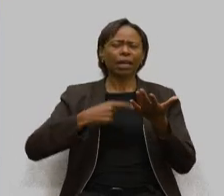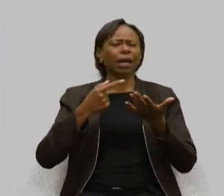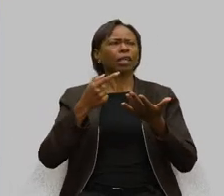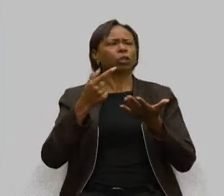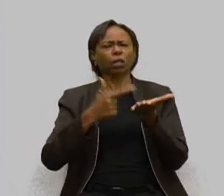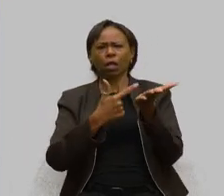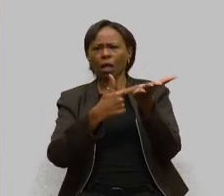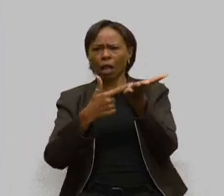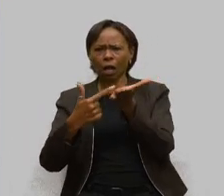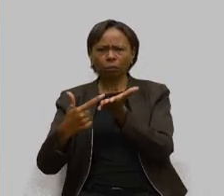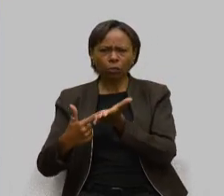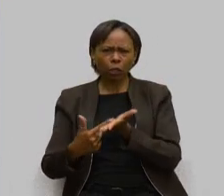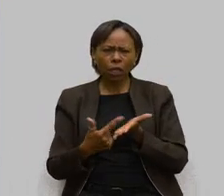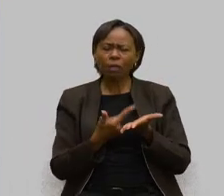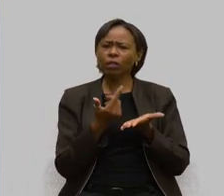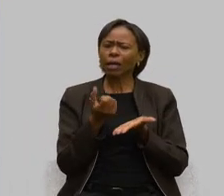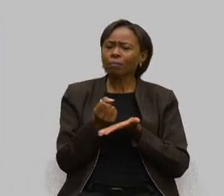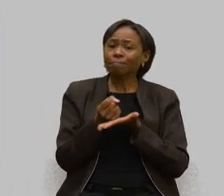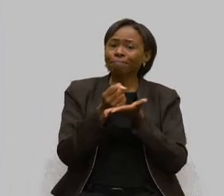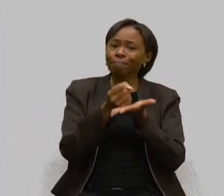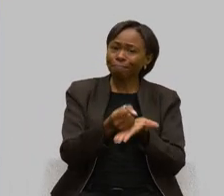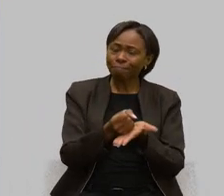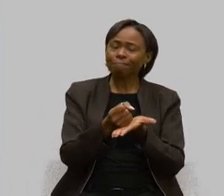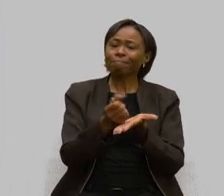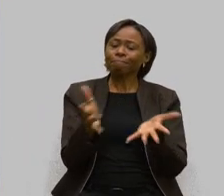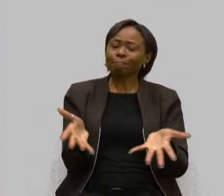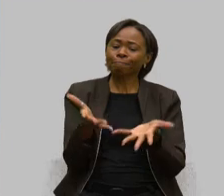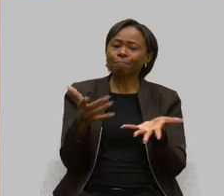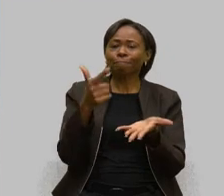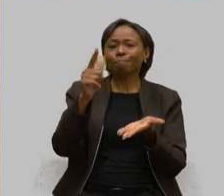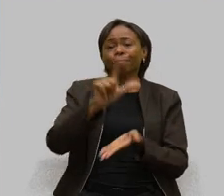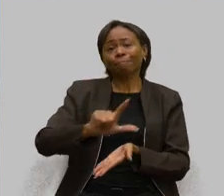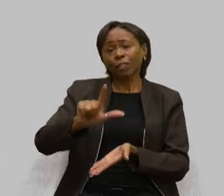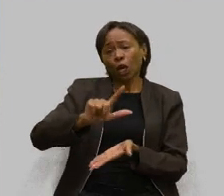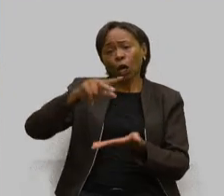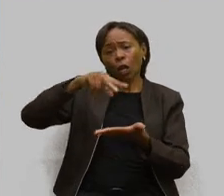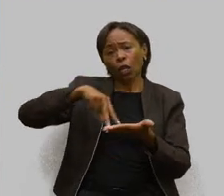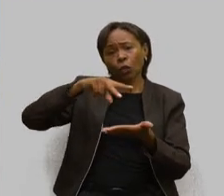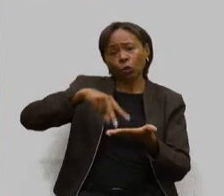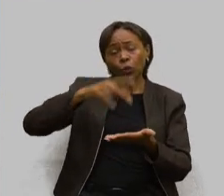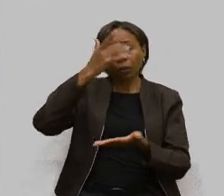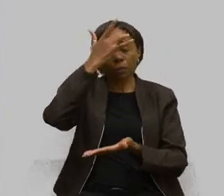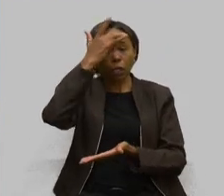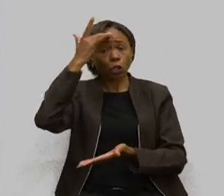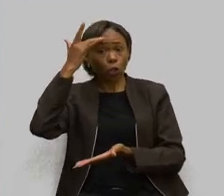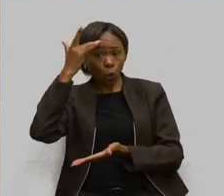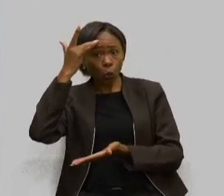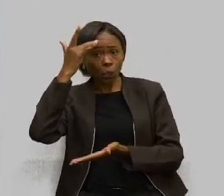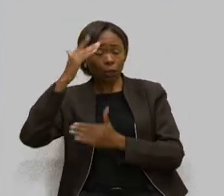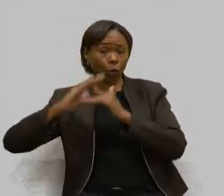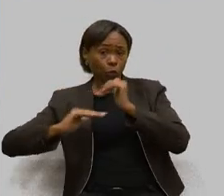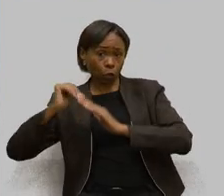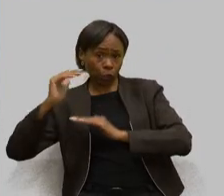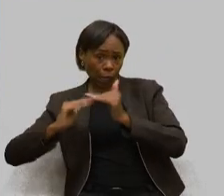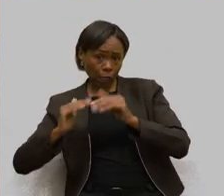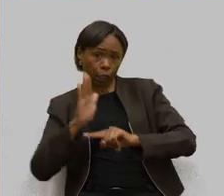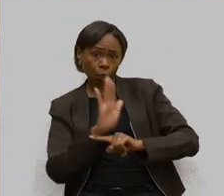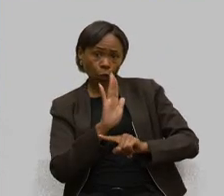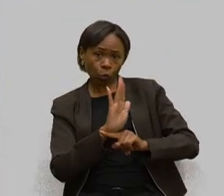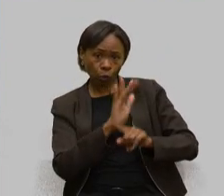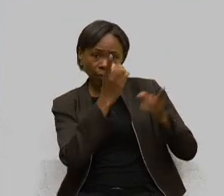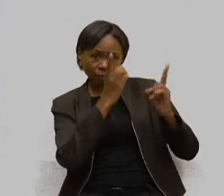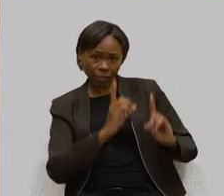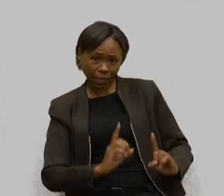a literatura das pessoas que cuidam dos deficientes e das pessoas com deficiência